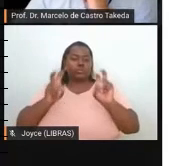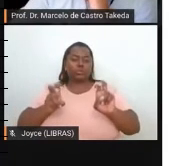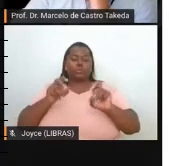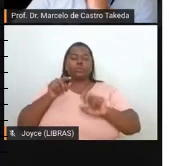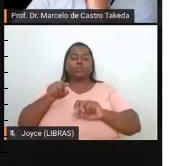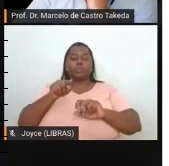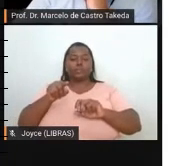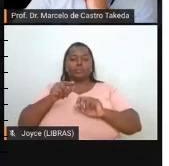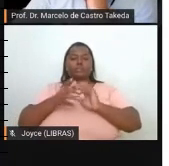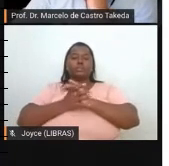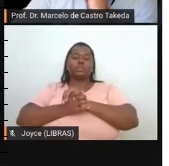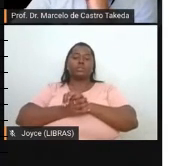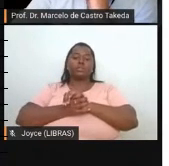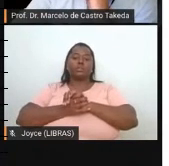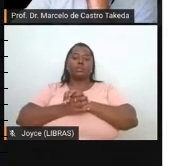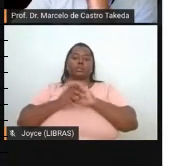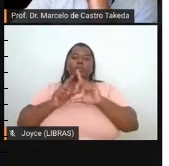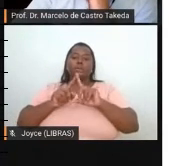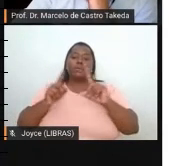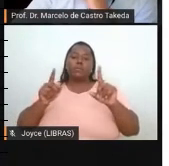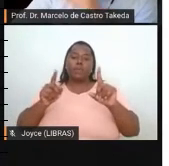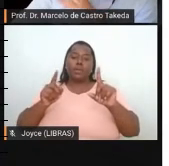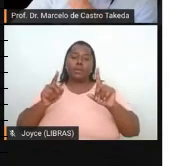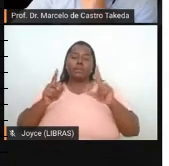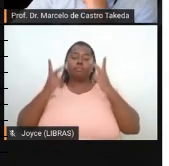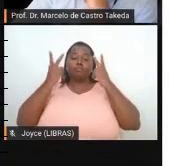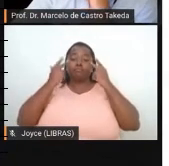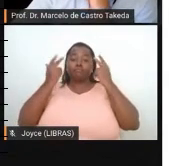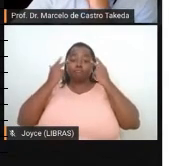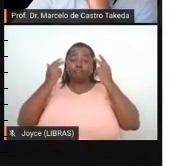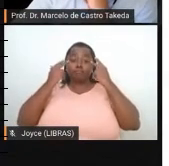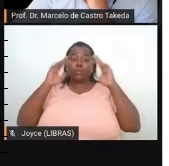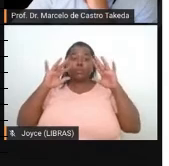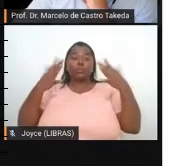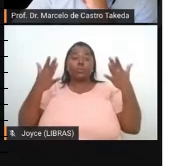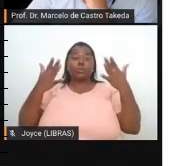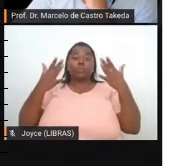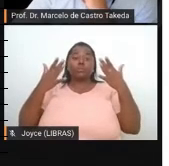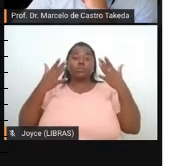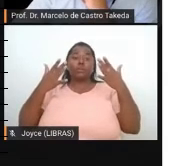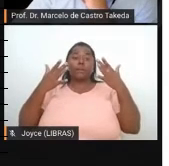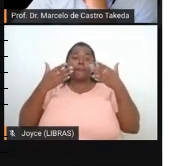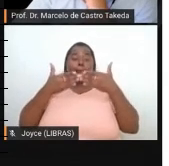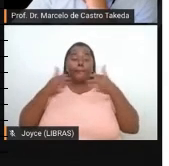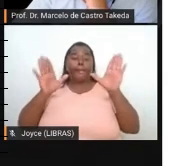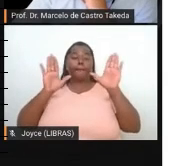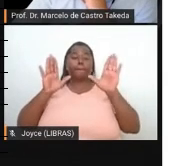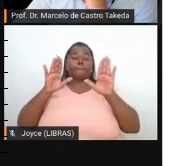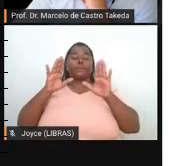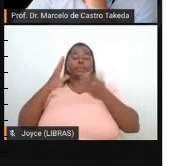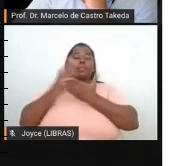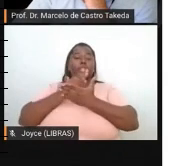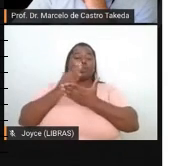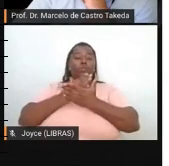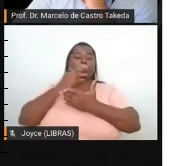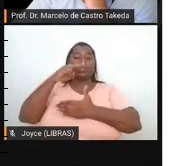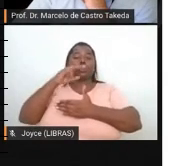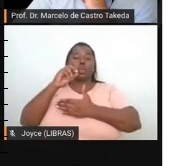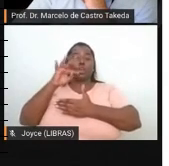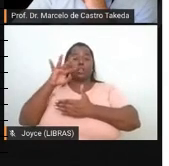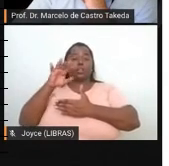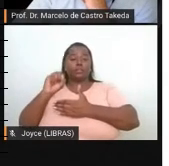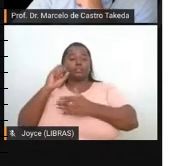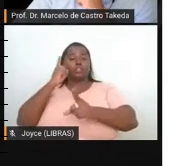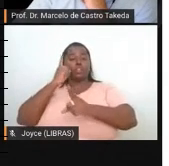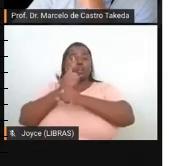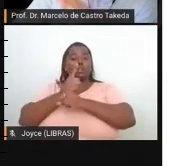disso, mas normalmente quando a gente abre o livro de notas, a gente vai encontrar a página principal, coordenação